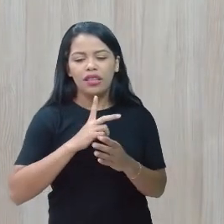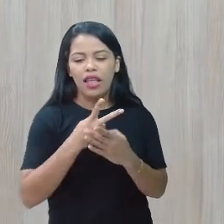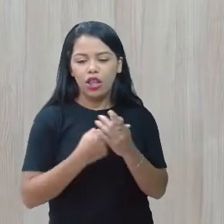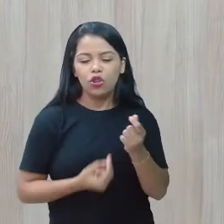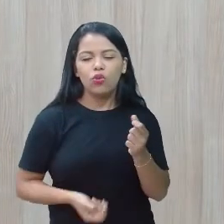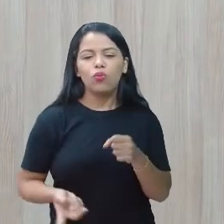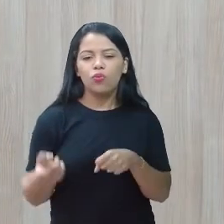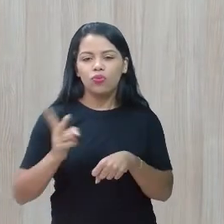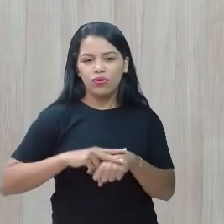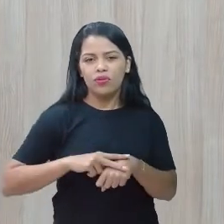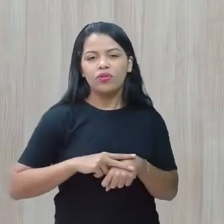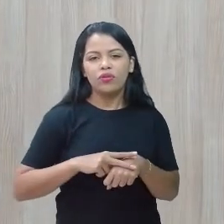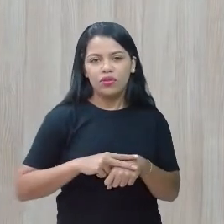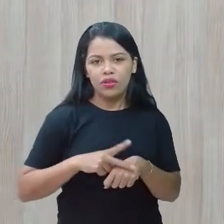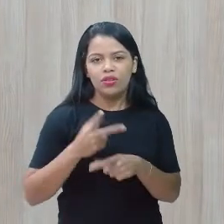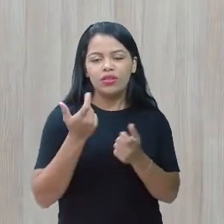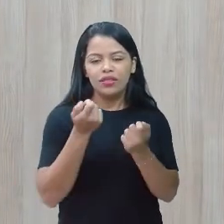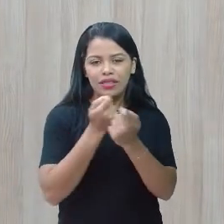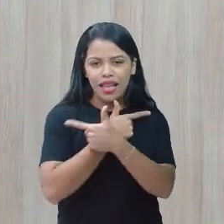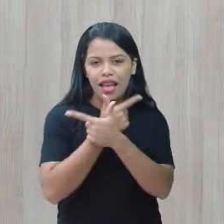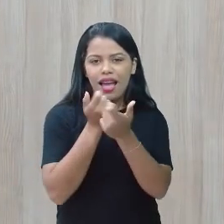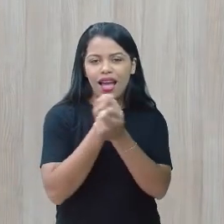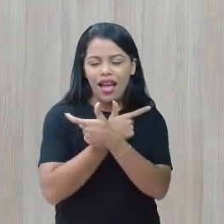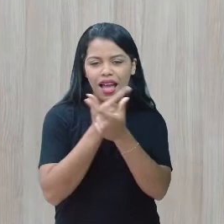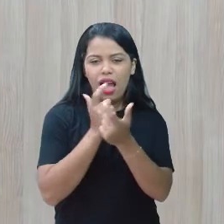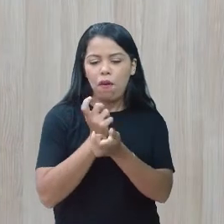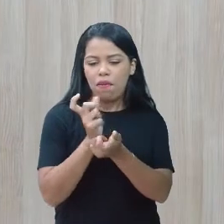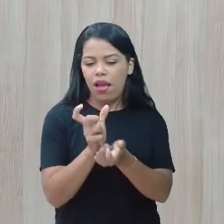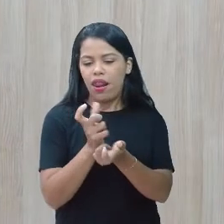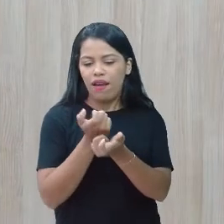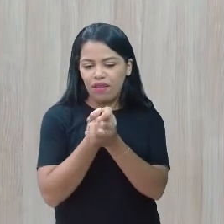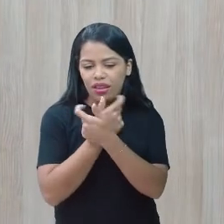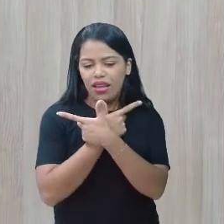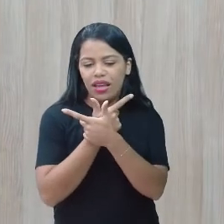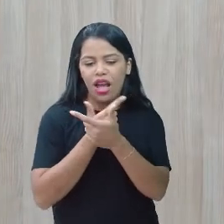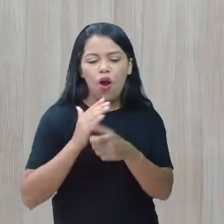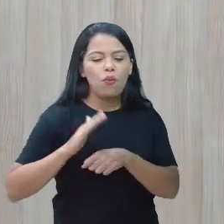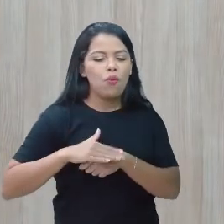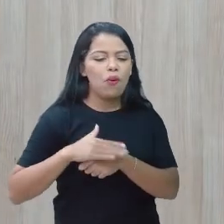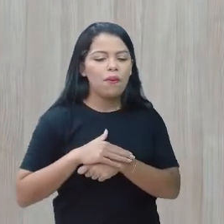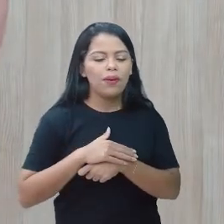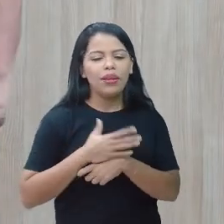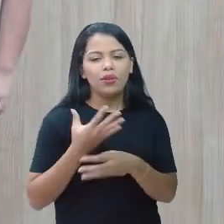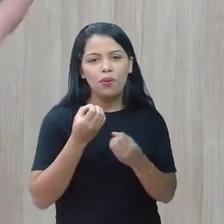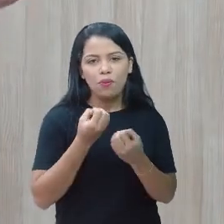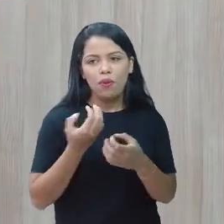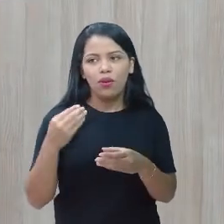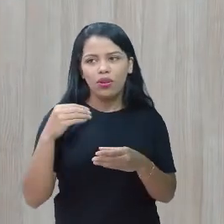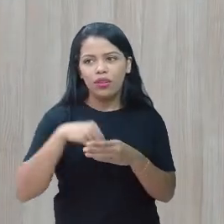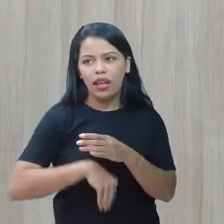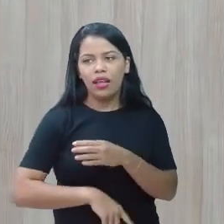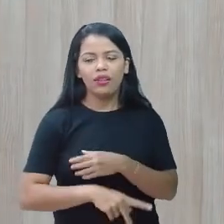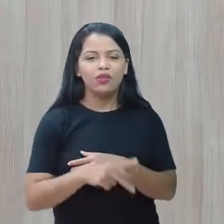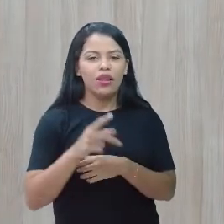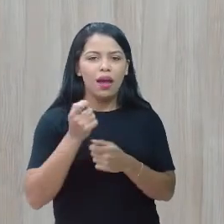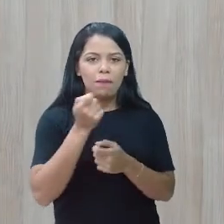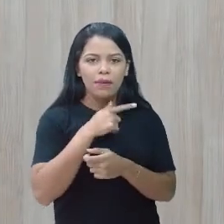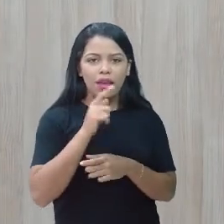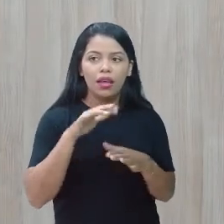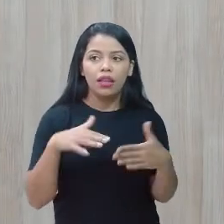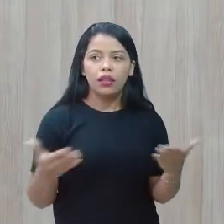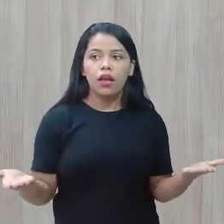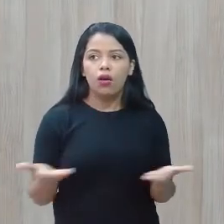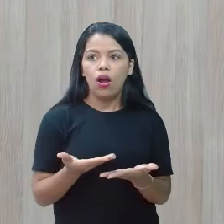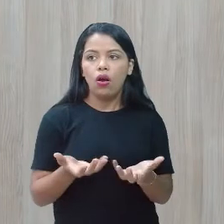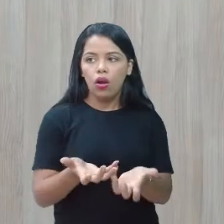sentido, que gera a risada, aquele momento gostoso dentro da piada. Então, agora, eu gostaria